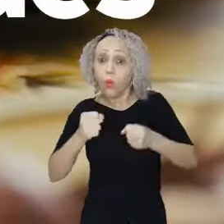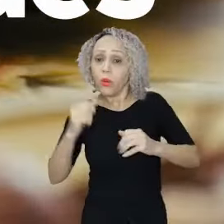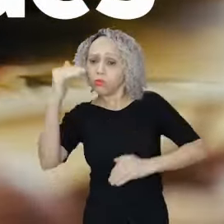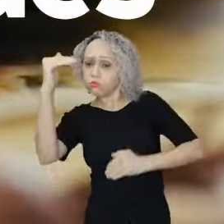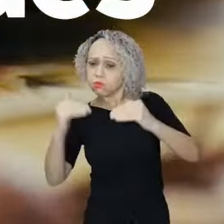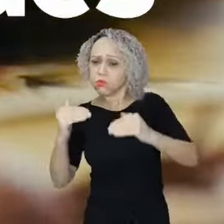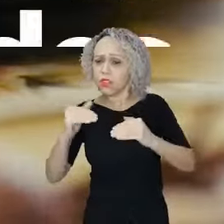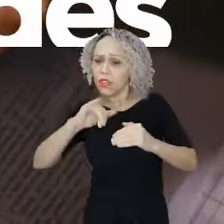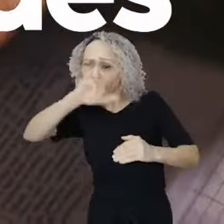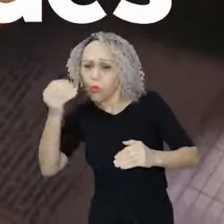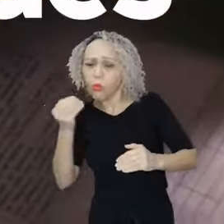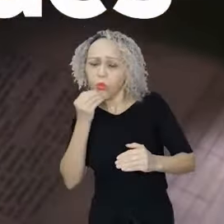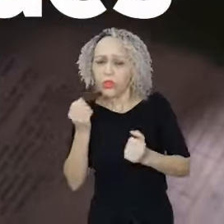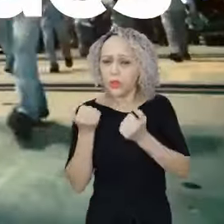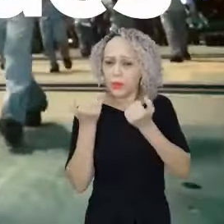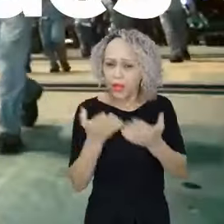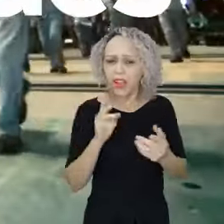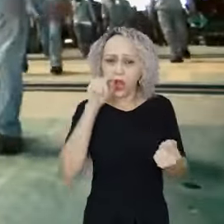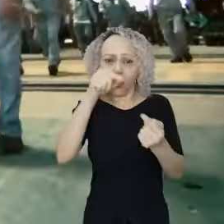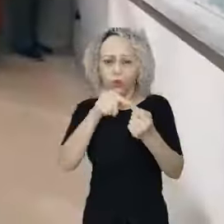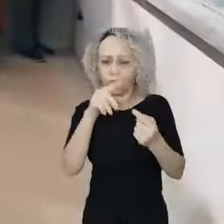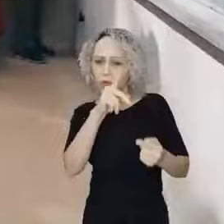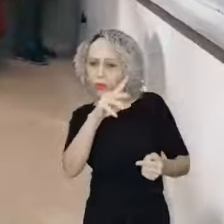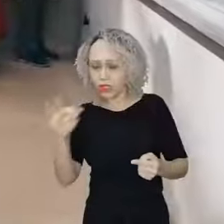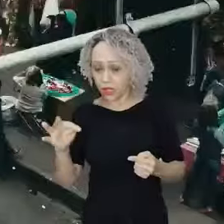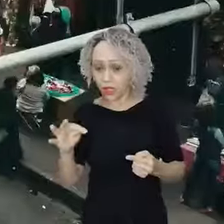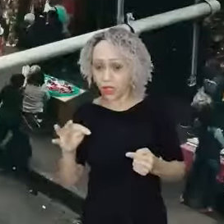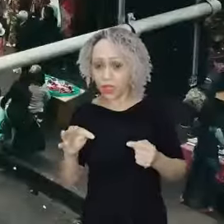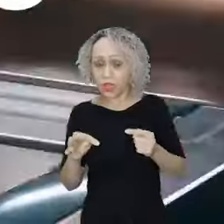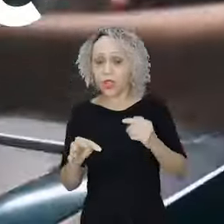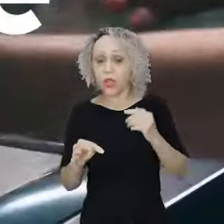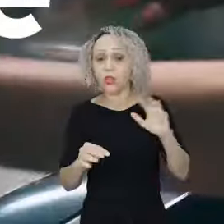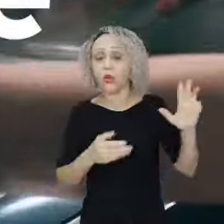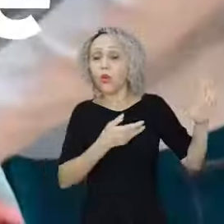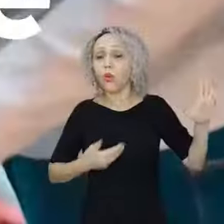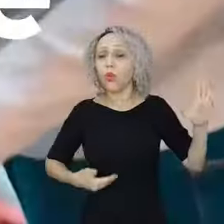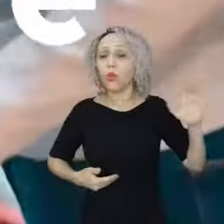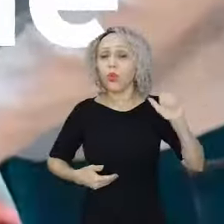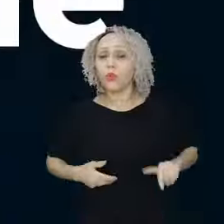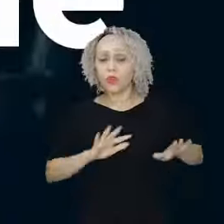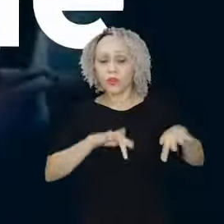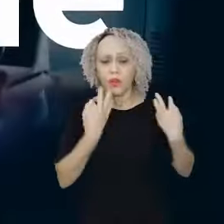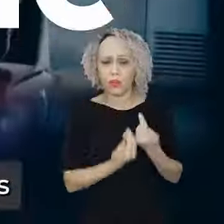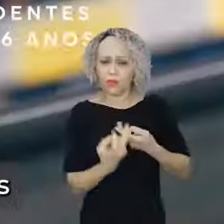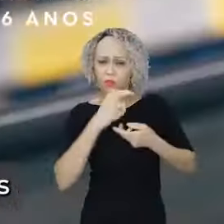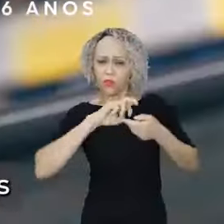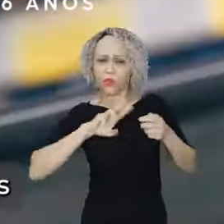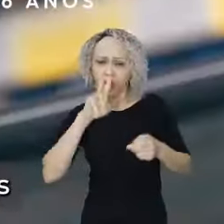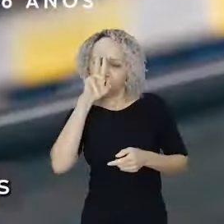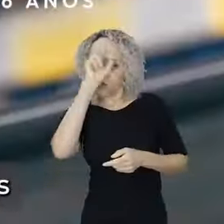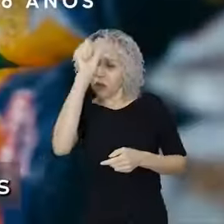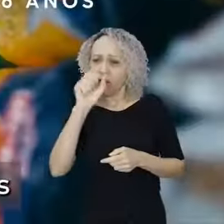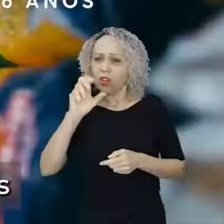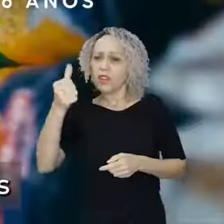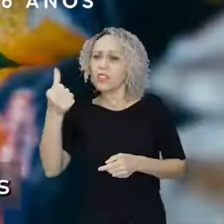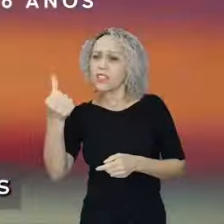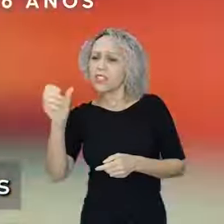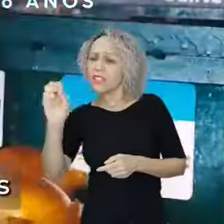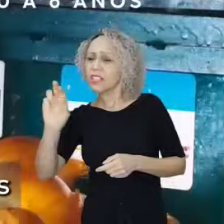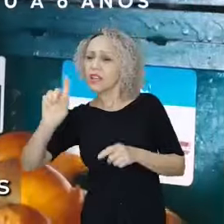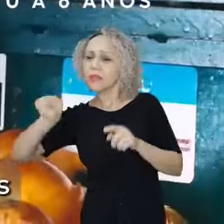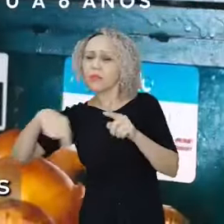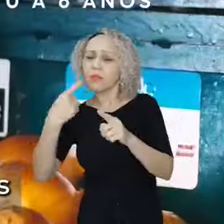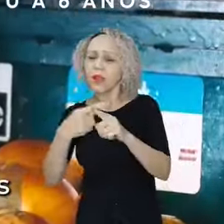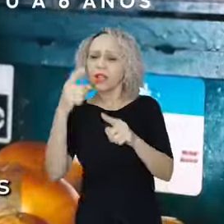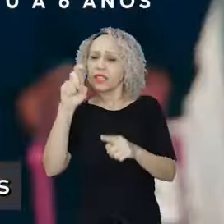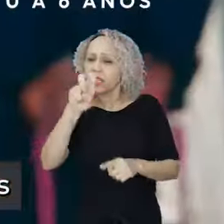Combater desigualdades e criar oportunidades é a cara do PT. Com Lula, o Bolsa Família voltou mais forte. São R$600 mais